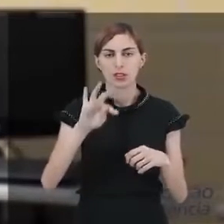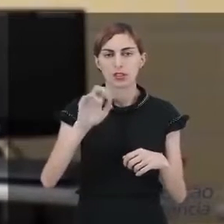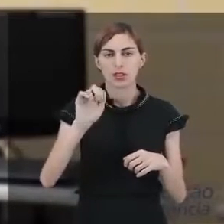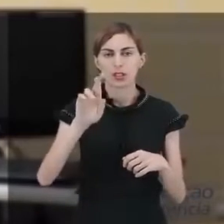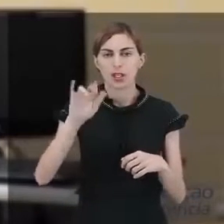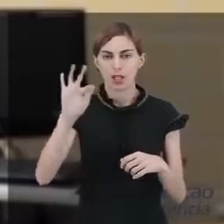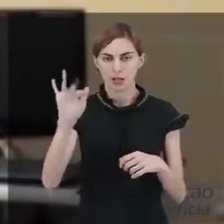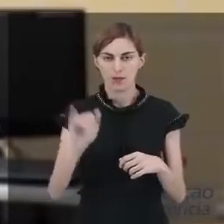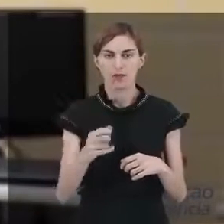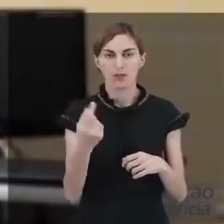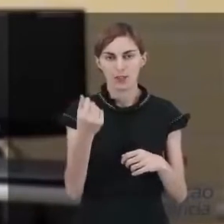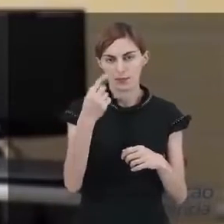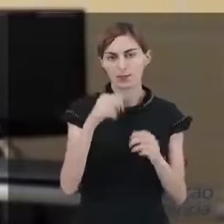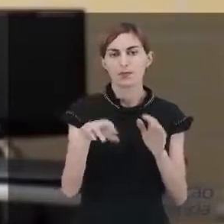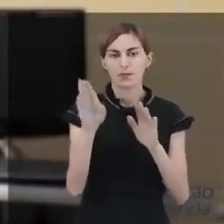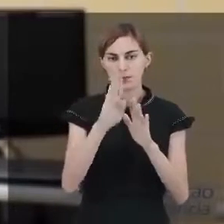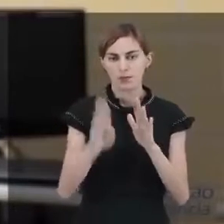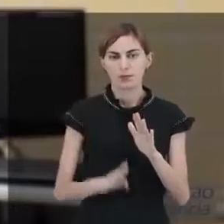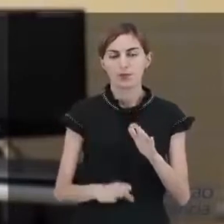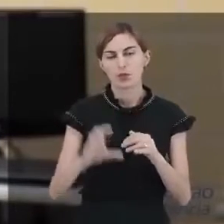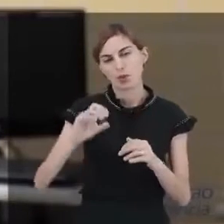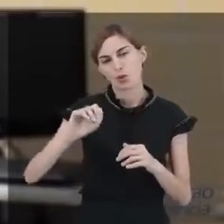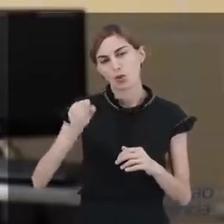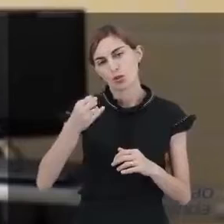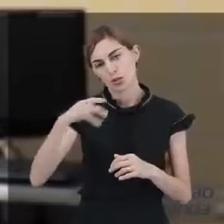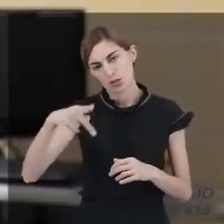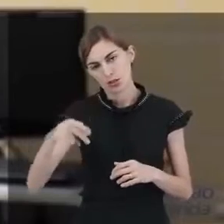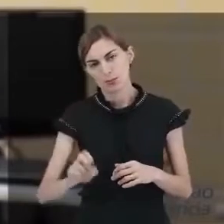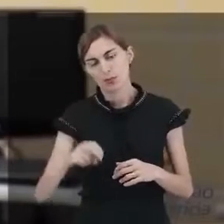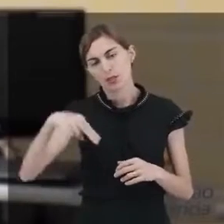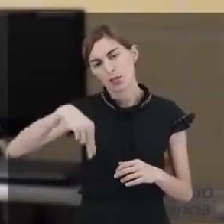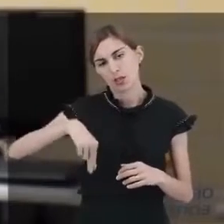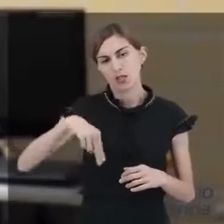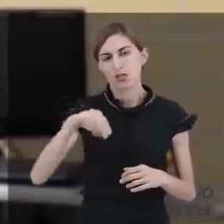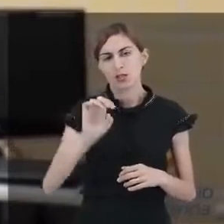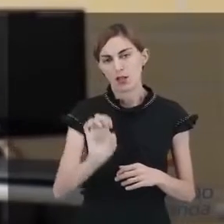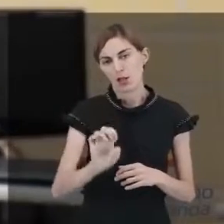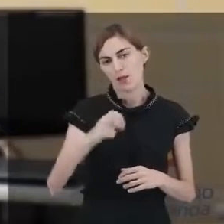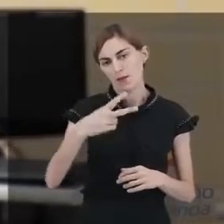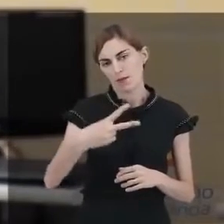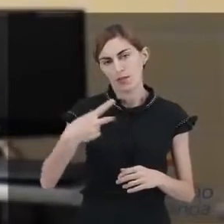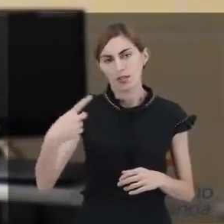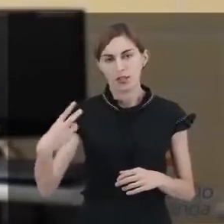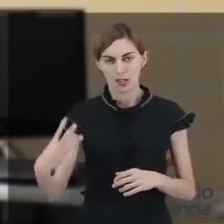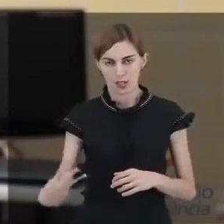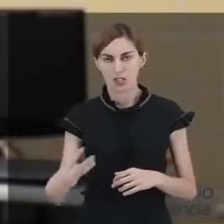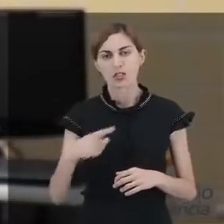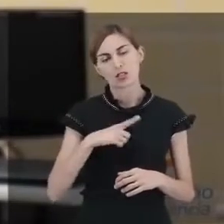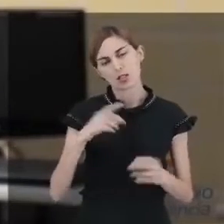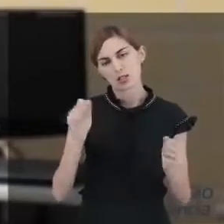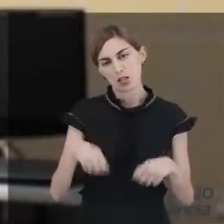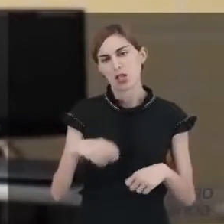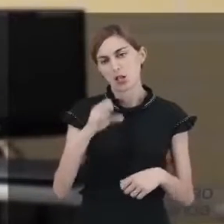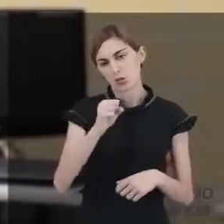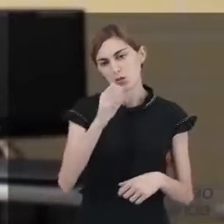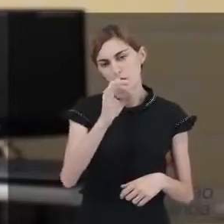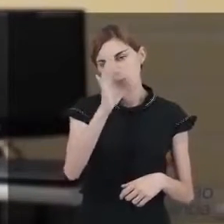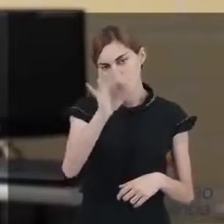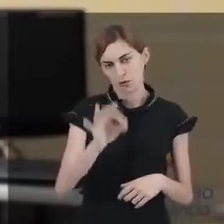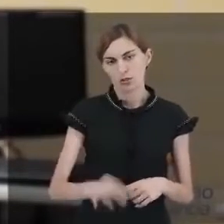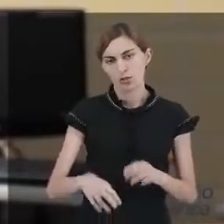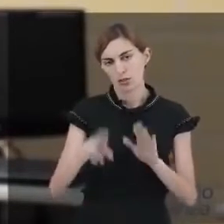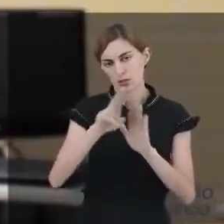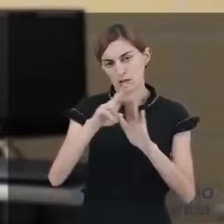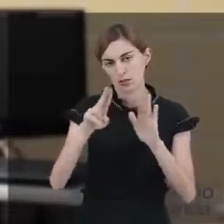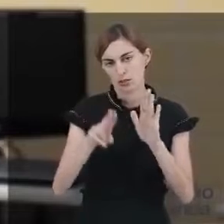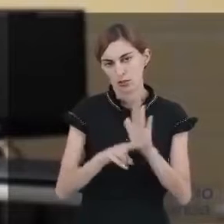Brasil. Atendendo o COSIP, atendendo a NR23, estará atendendo mais de 80% dessas normas. Só um detalhe ou